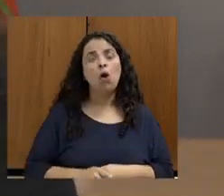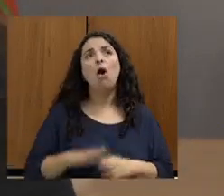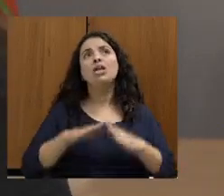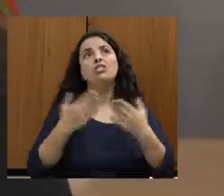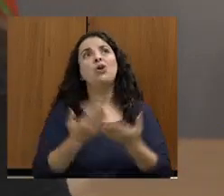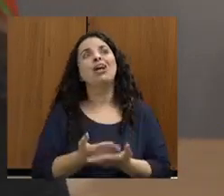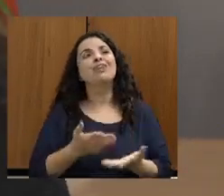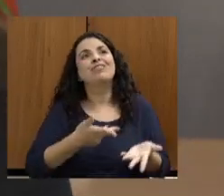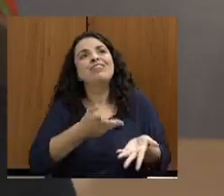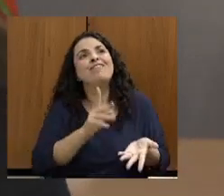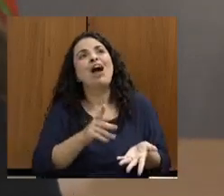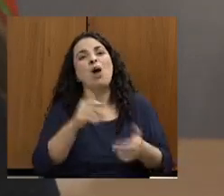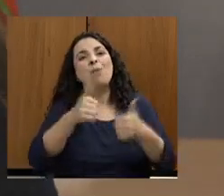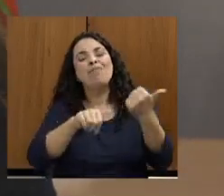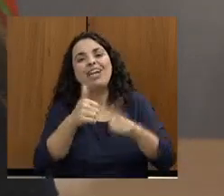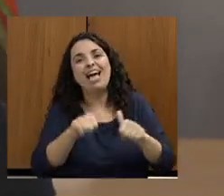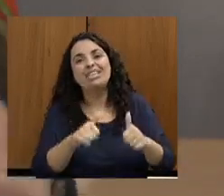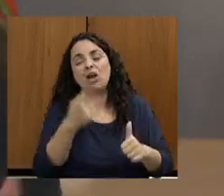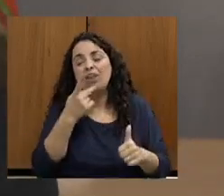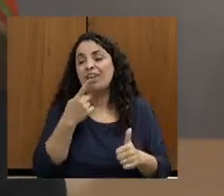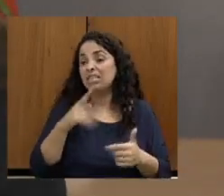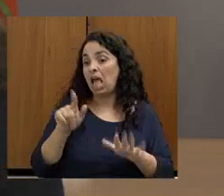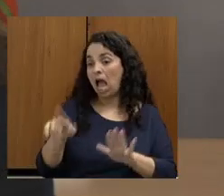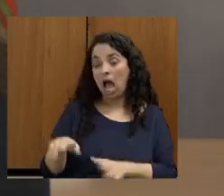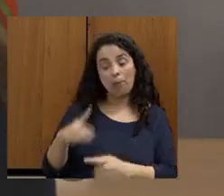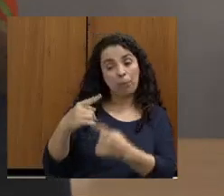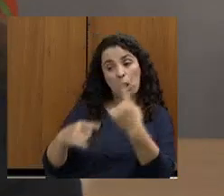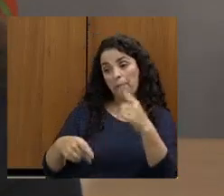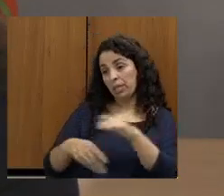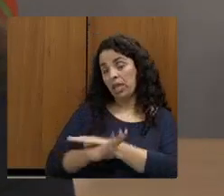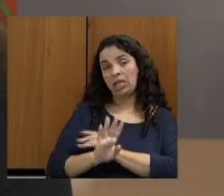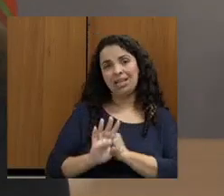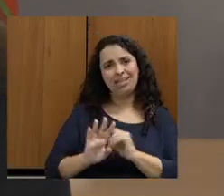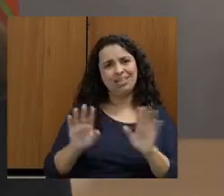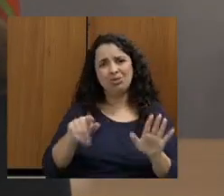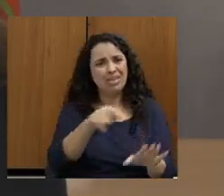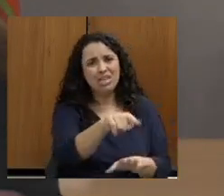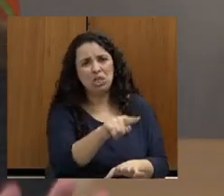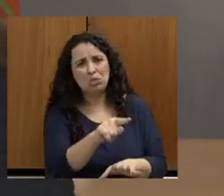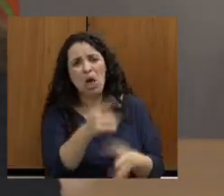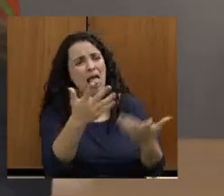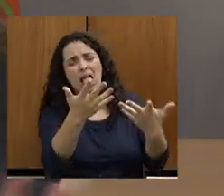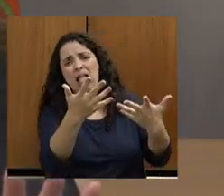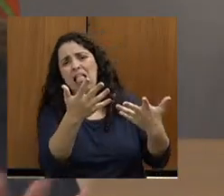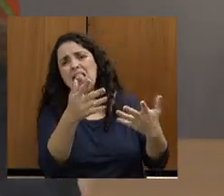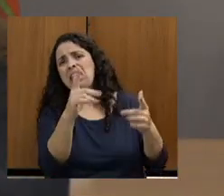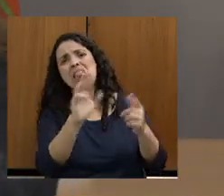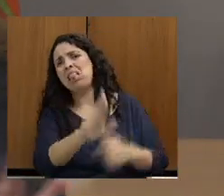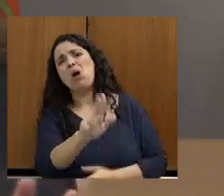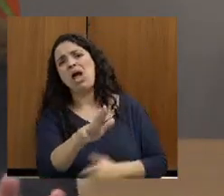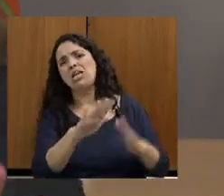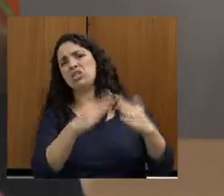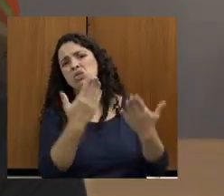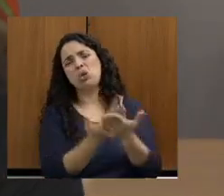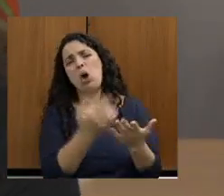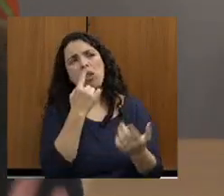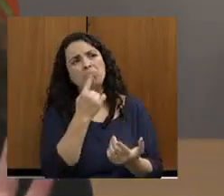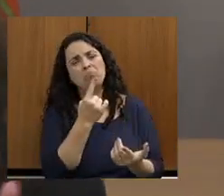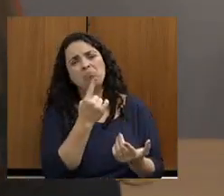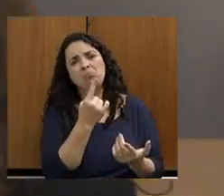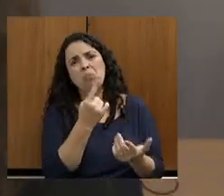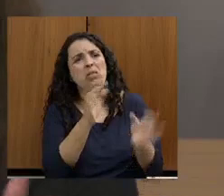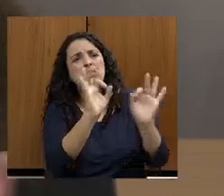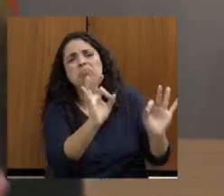não é escola para mim. Infelizmente, não é. Então, a partir do momento que você é barrado a família, você vai fazer uma prova, o menino vai chegar para fazer prova.